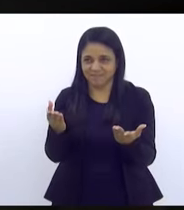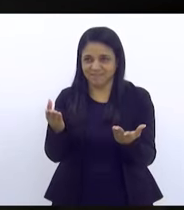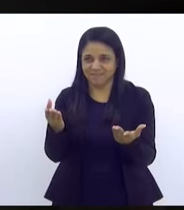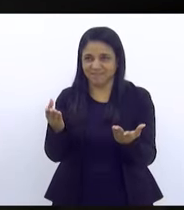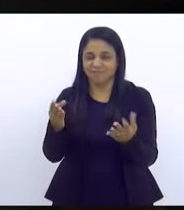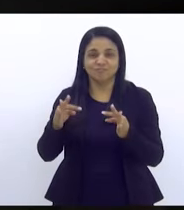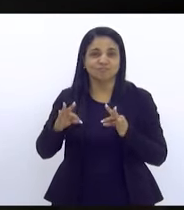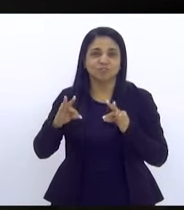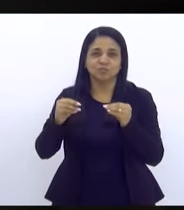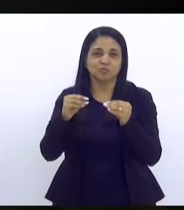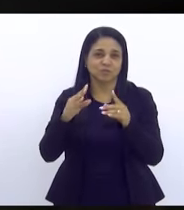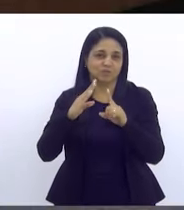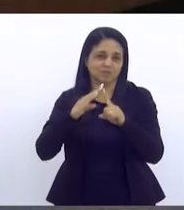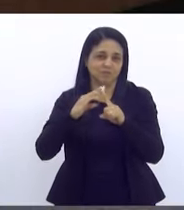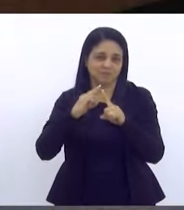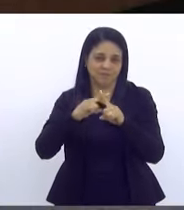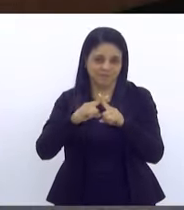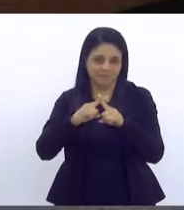as denominações.